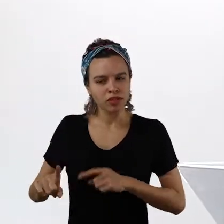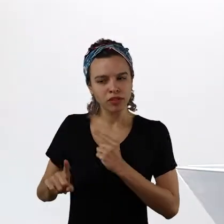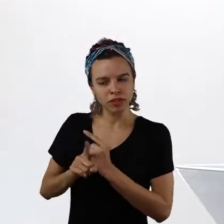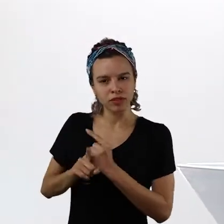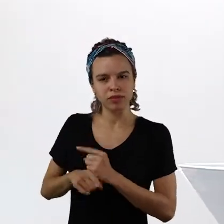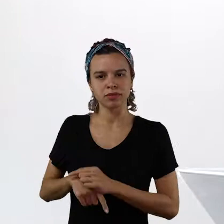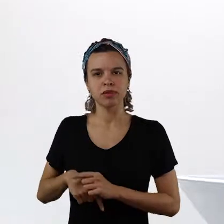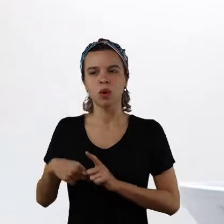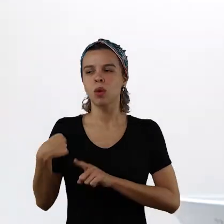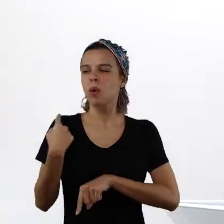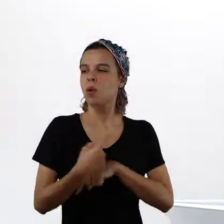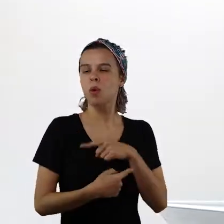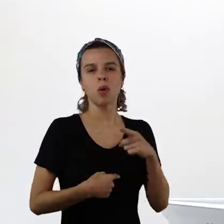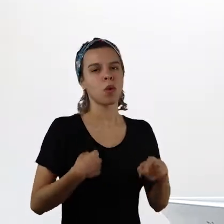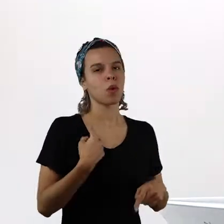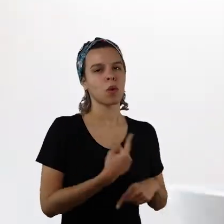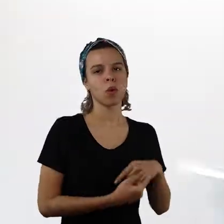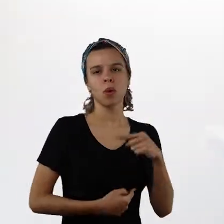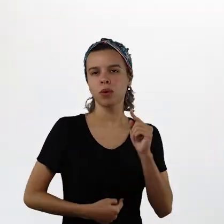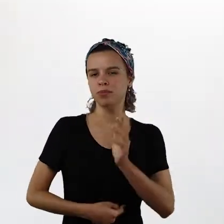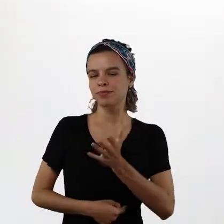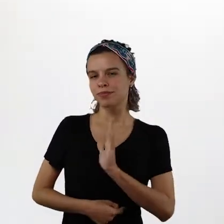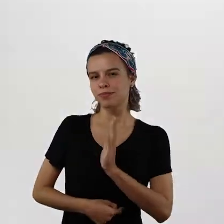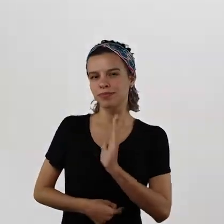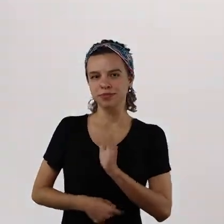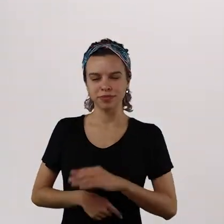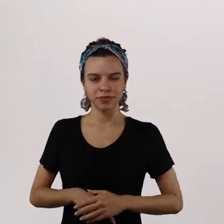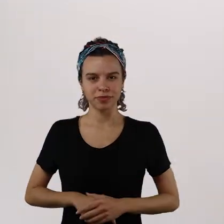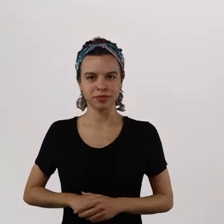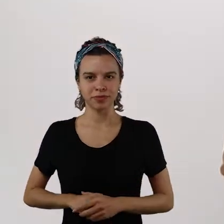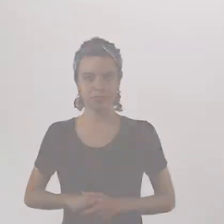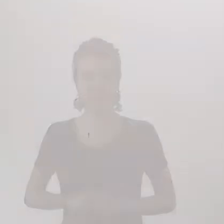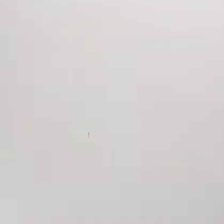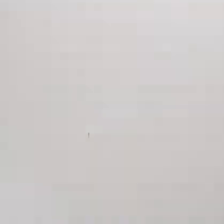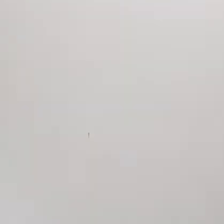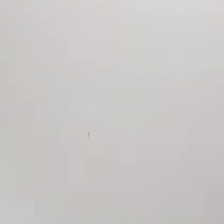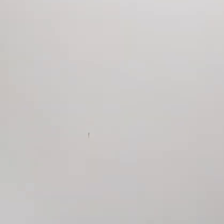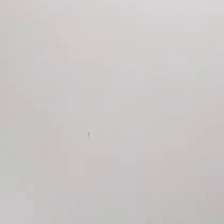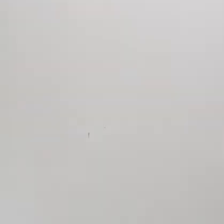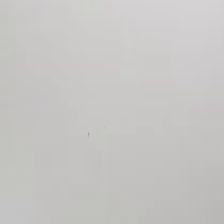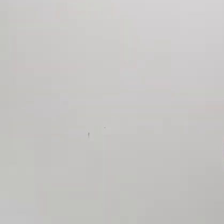encontraremos novamente. E rolou para longe.